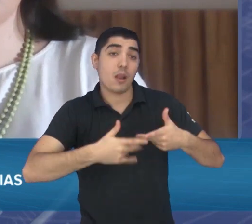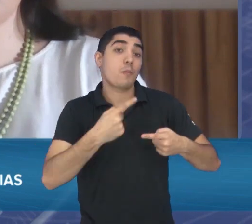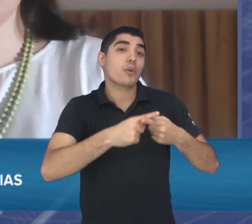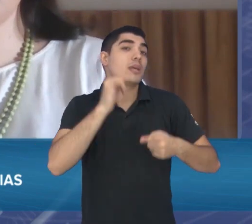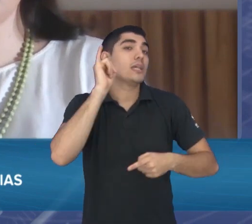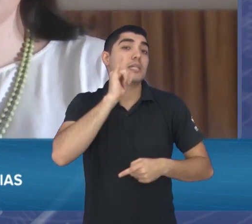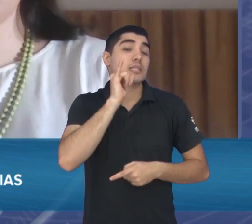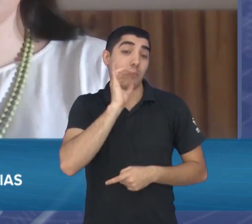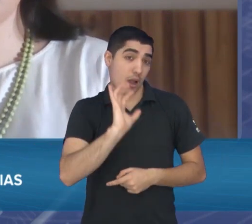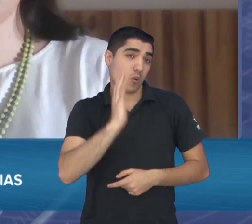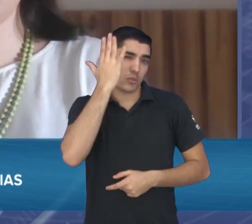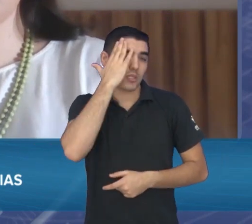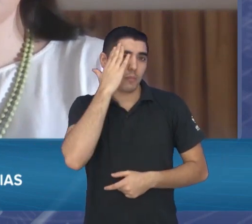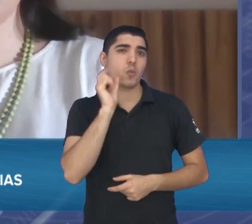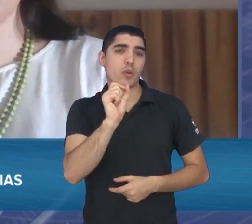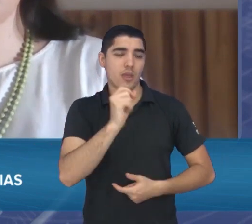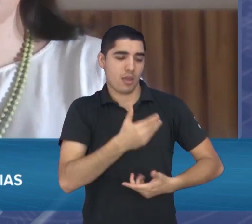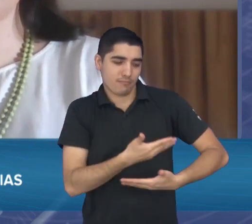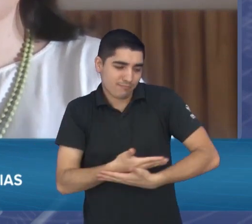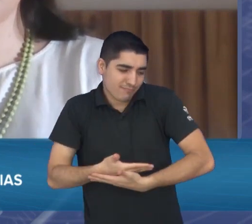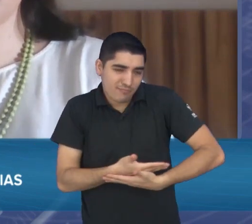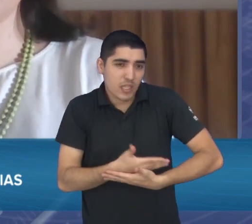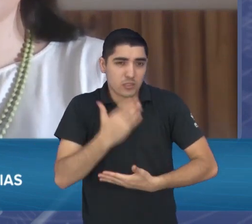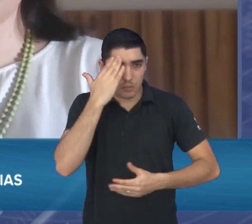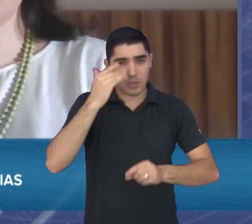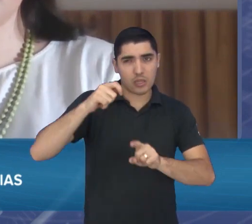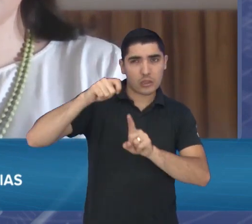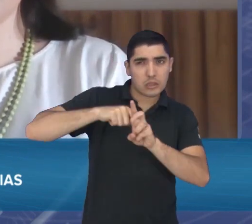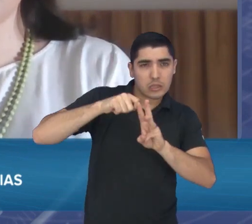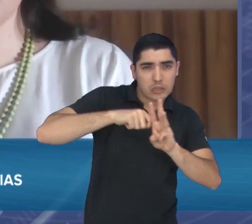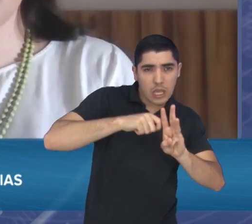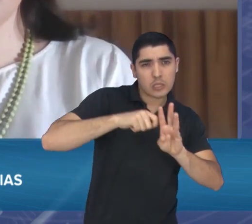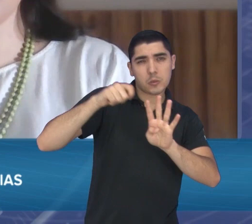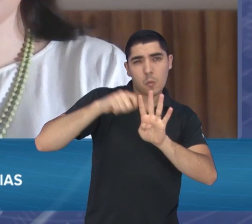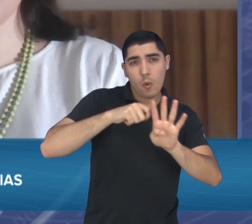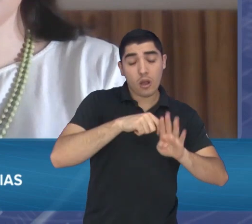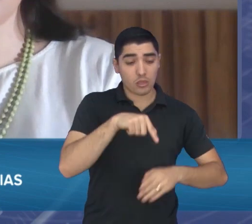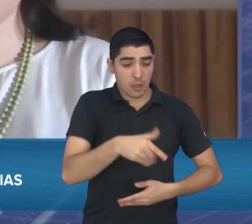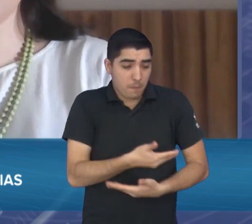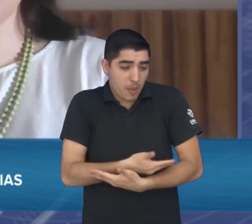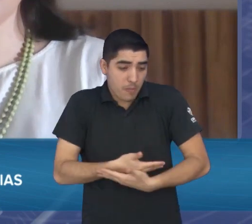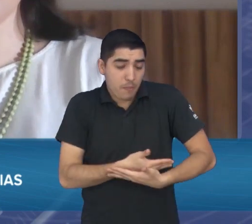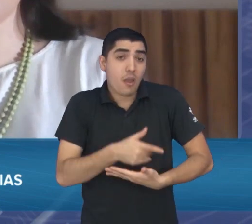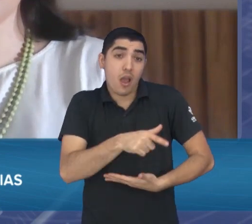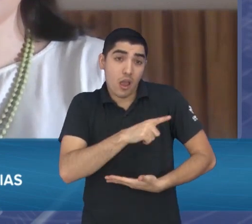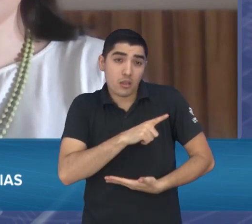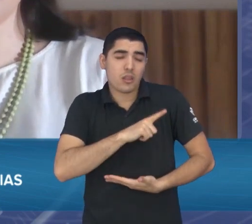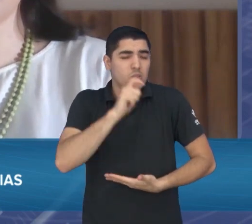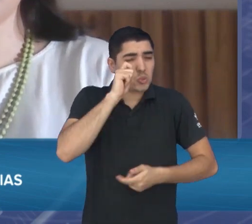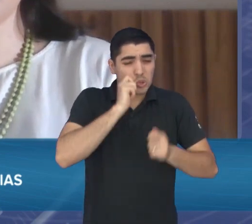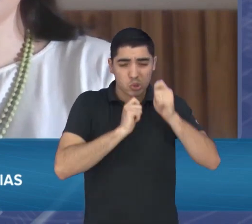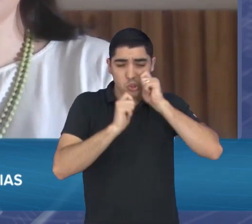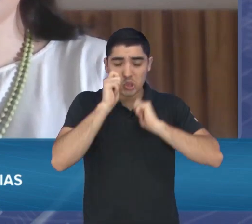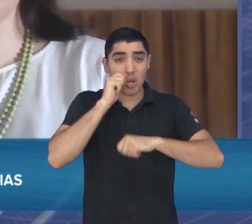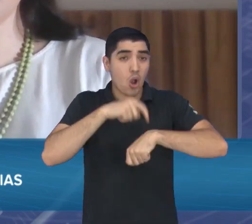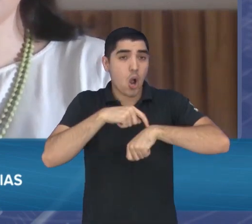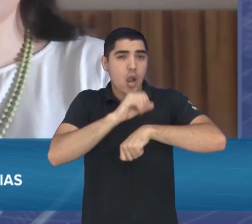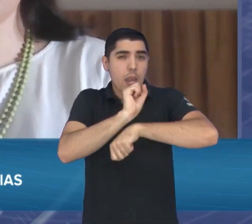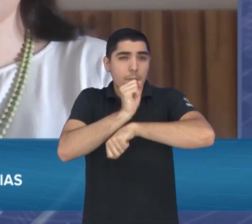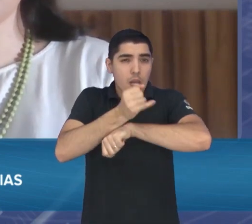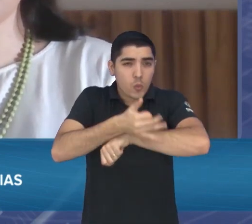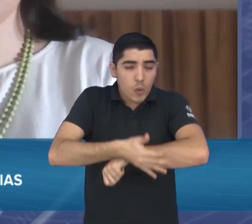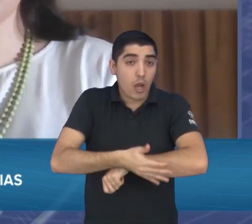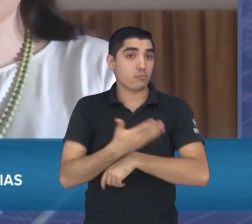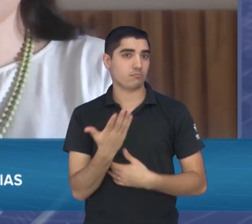recém-nascido, né? A gente sabe, por exemplo, nos 3, 4 primeiros meses, uma criança tem cólica, por exemplo, então chora muito de madrugada. Então,